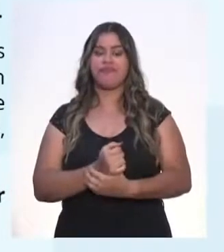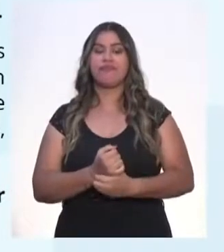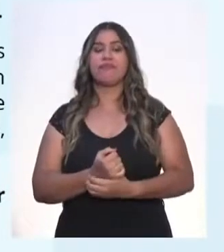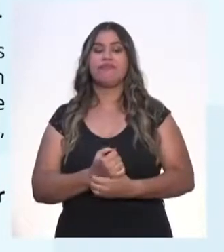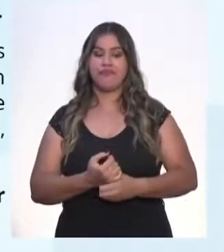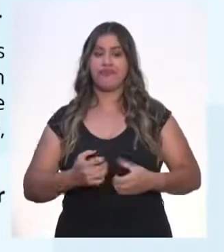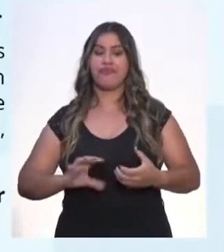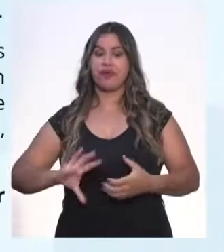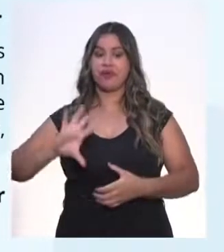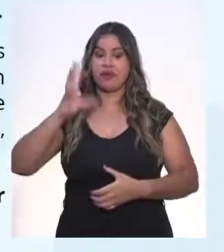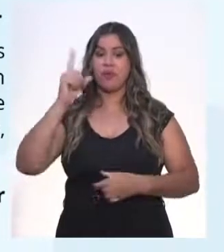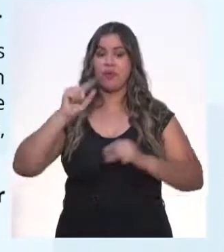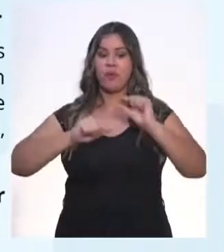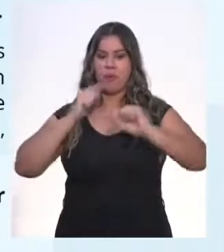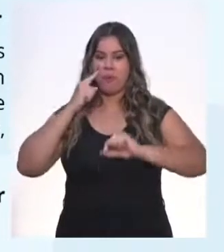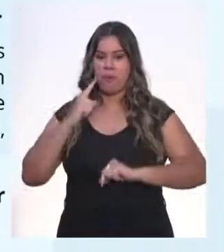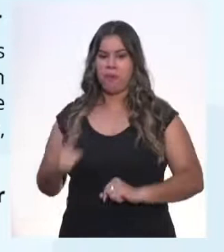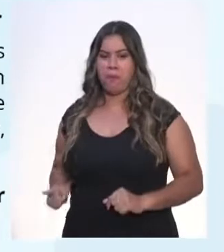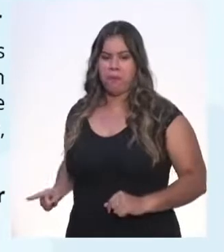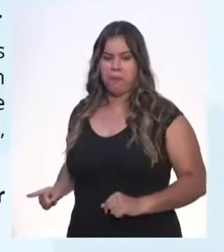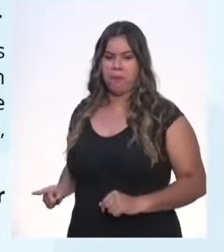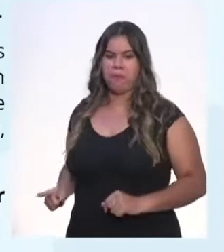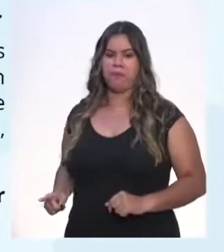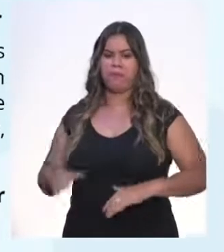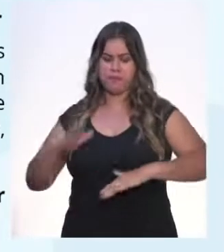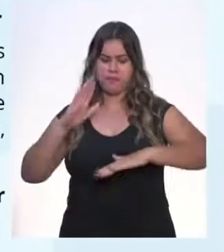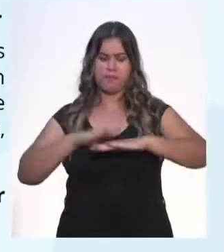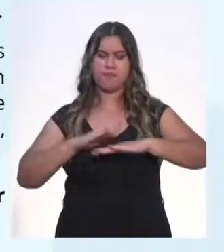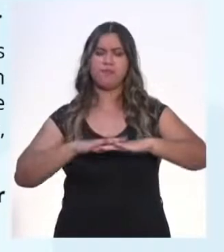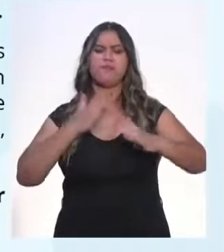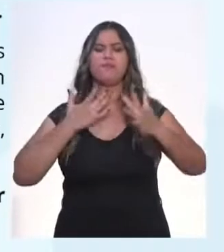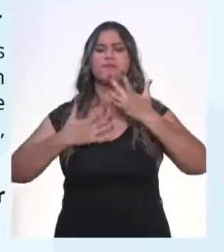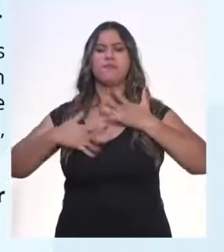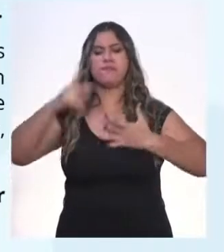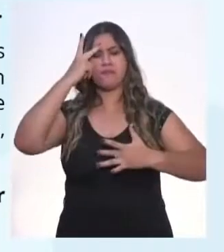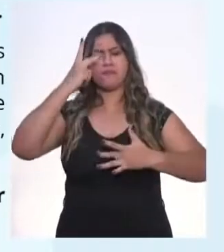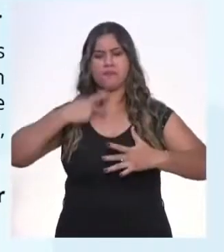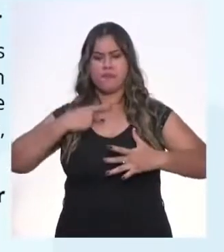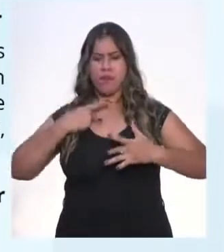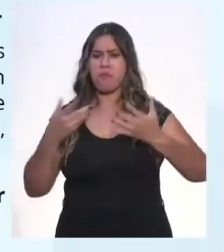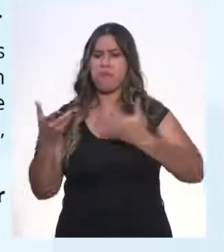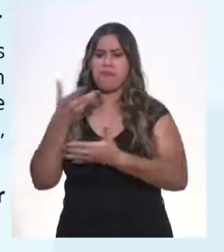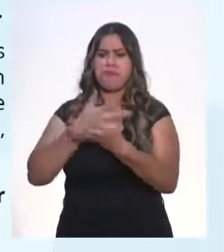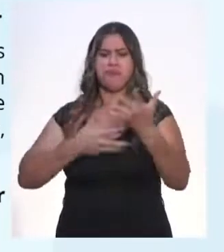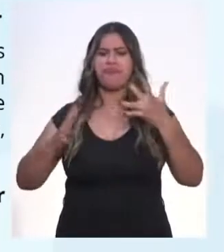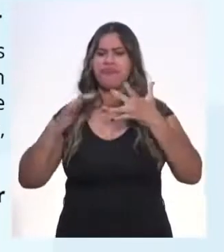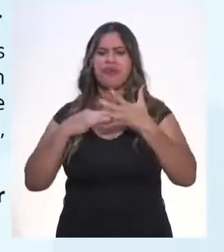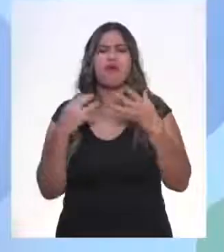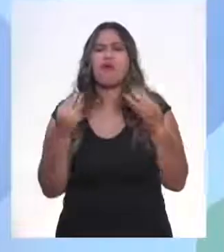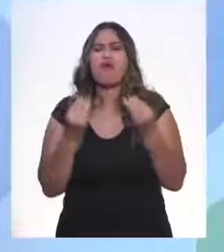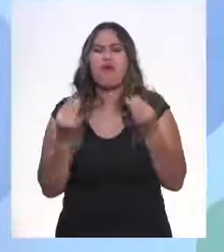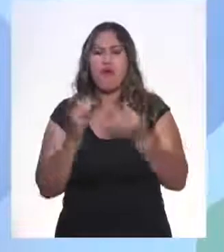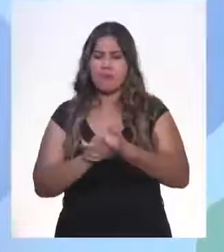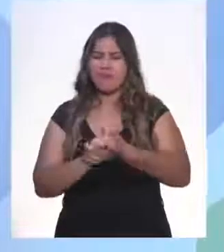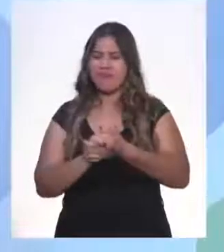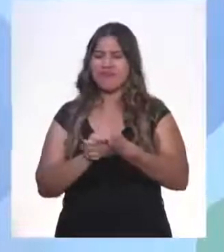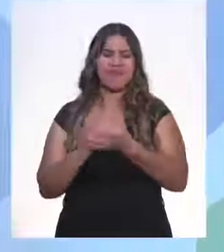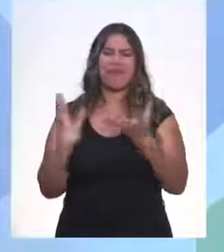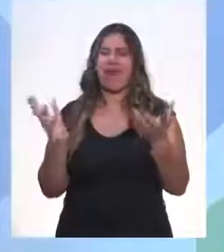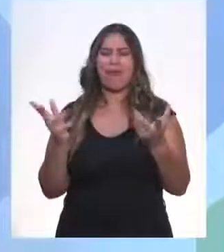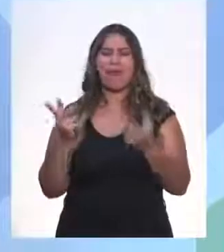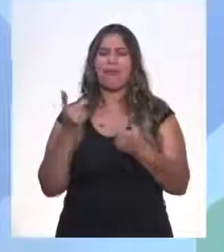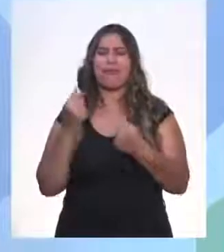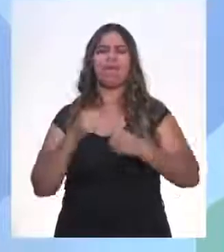situação-problema a gente vai ter como os meus desejos podem ser compatibilizados com a cidadania. Chiquérrimo, chiquérrimo, uma fé apenas maravilhosa.